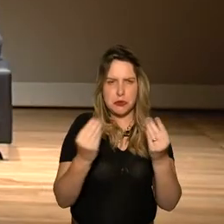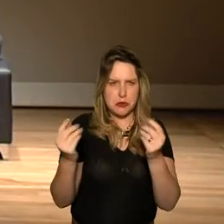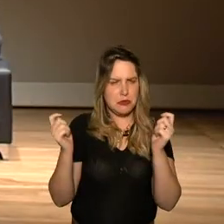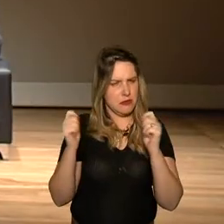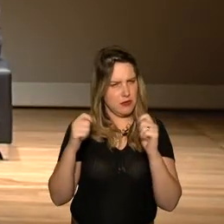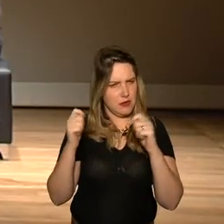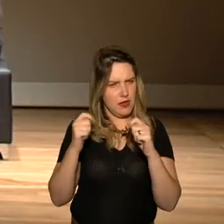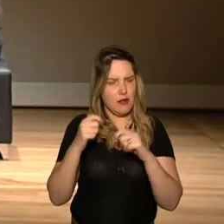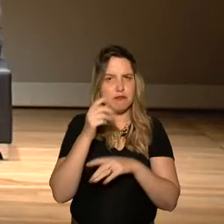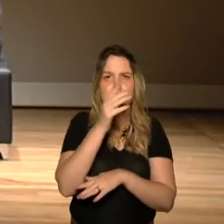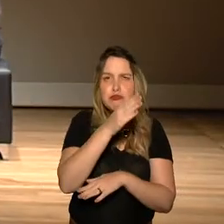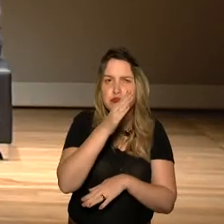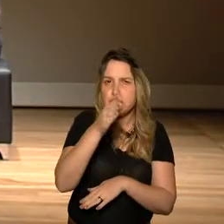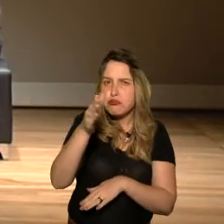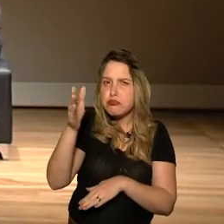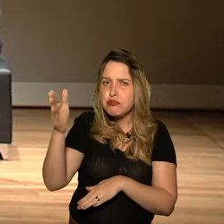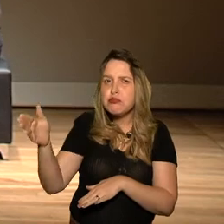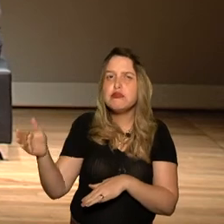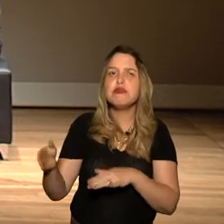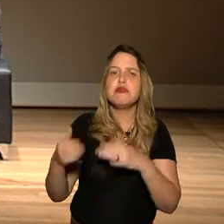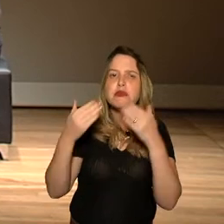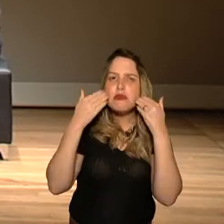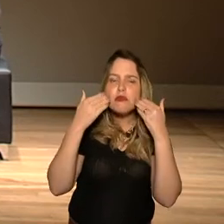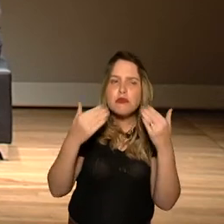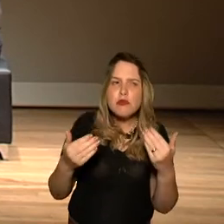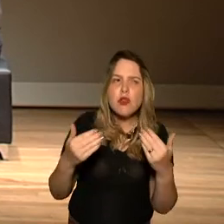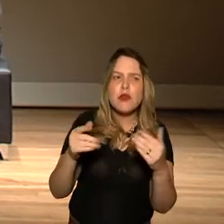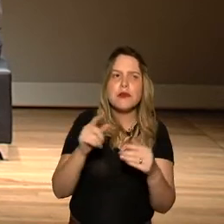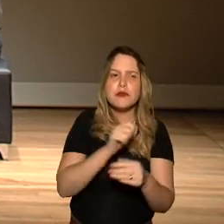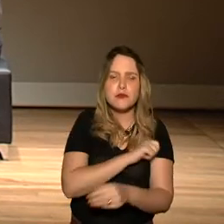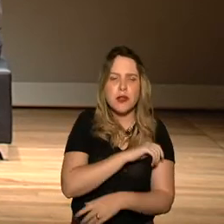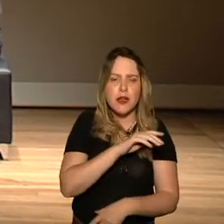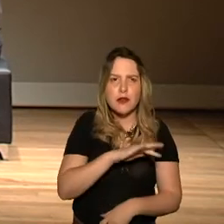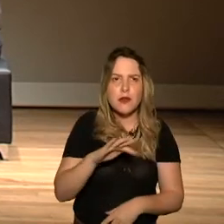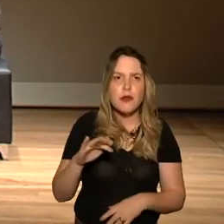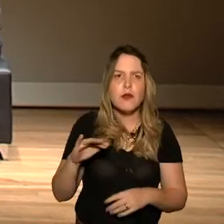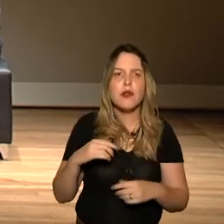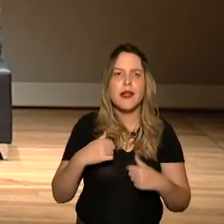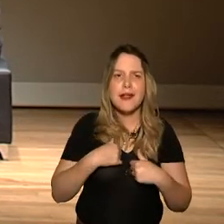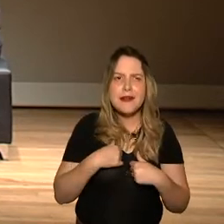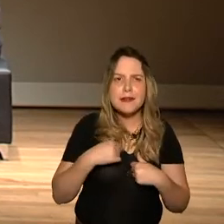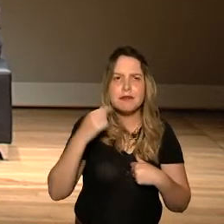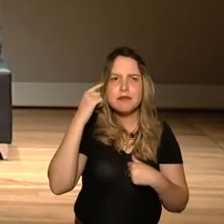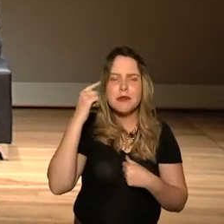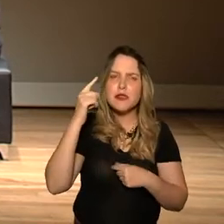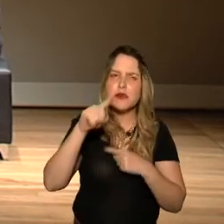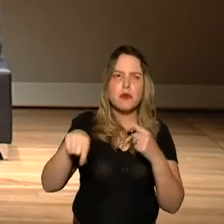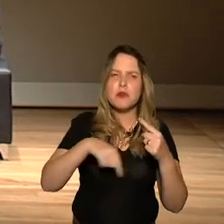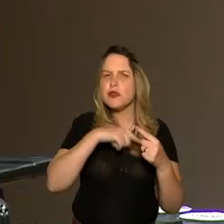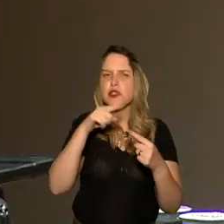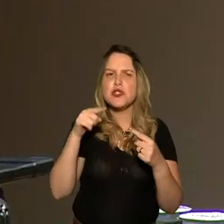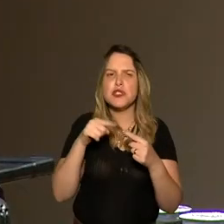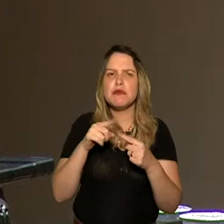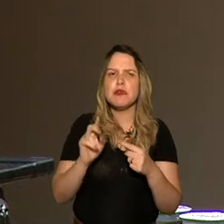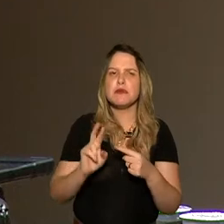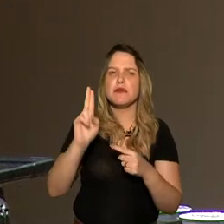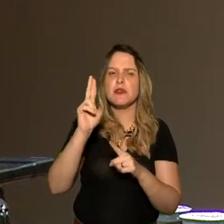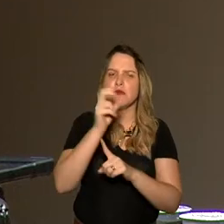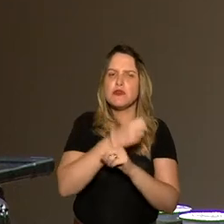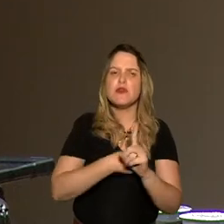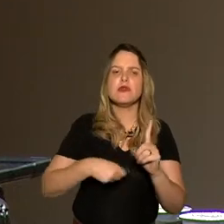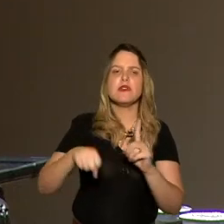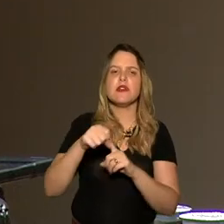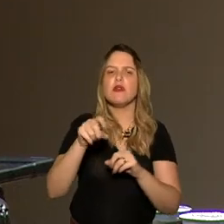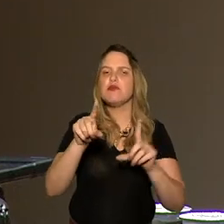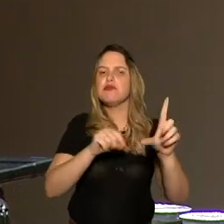e trazer para os meus alunos E aí eu fico pensando na minha função social dentro da sala de aula nas minhas escolhas